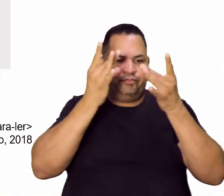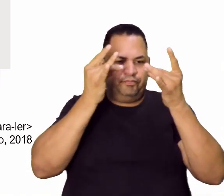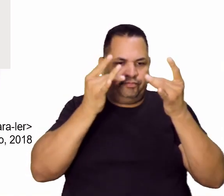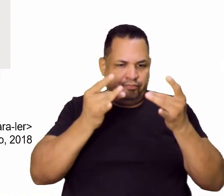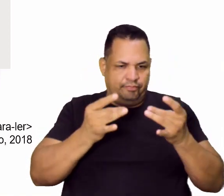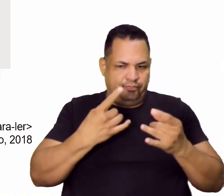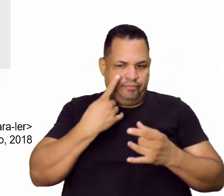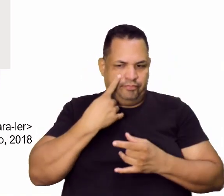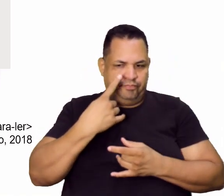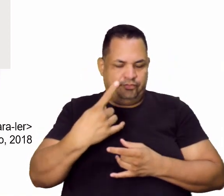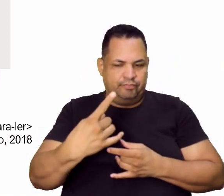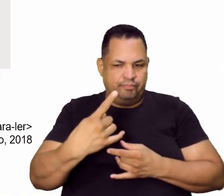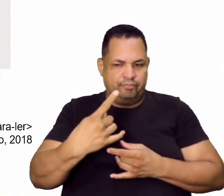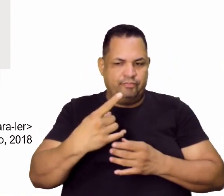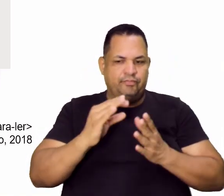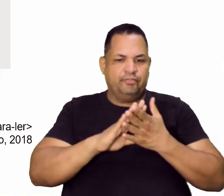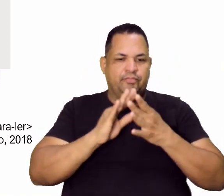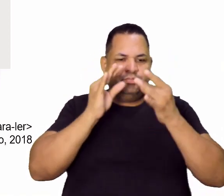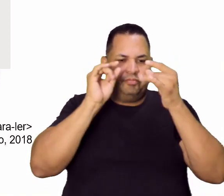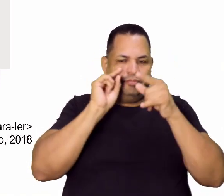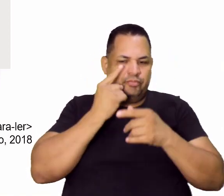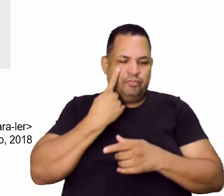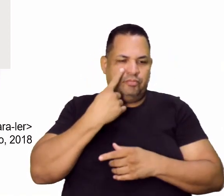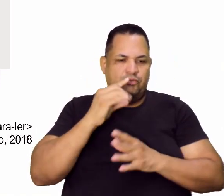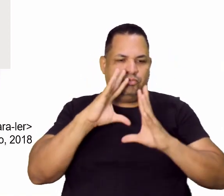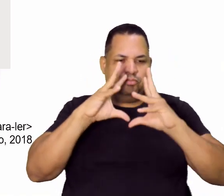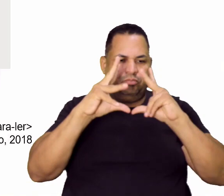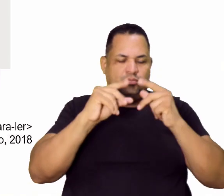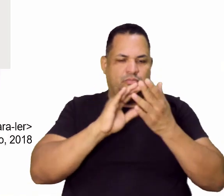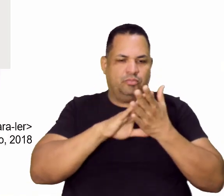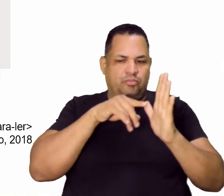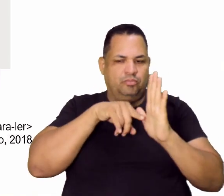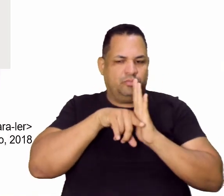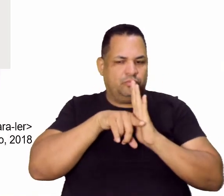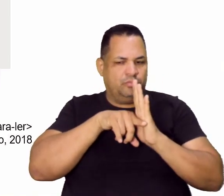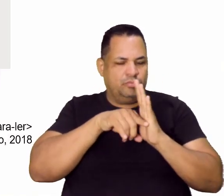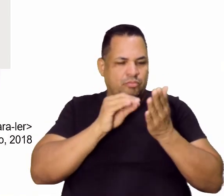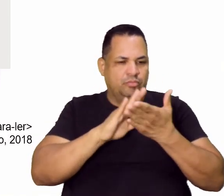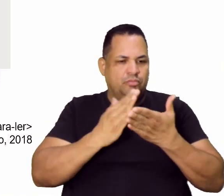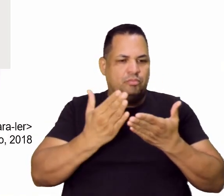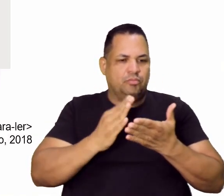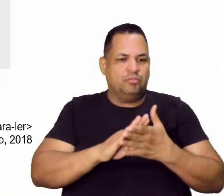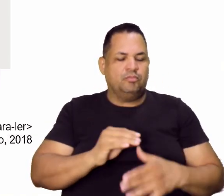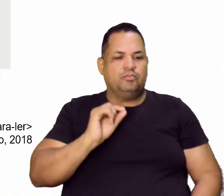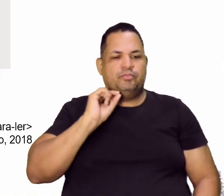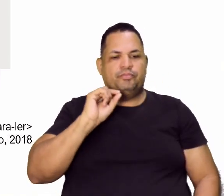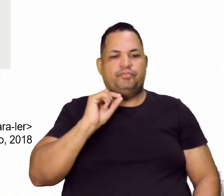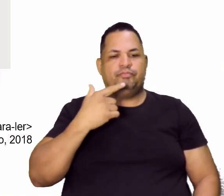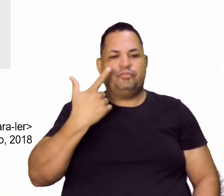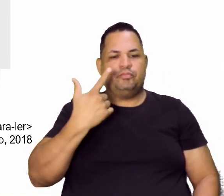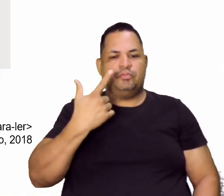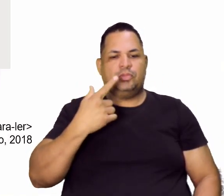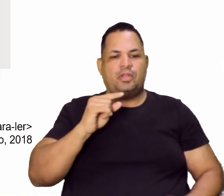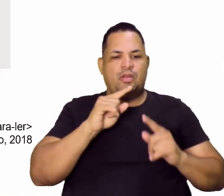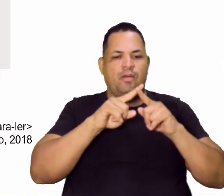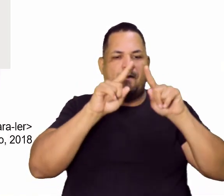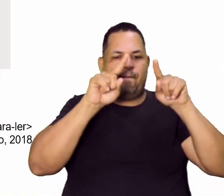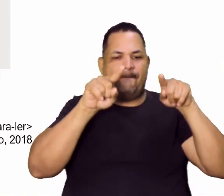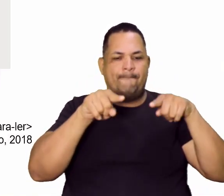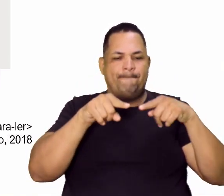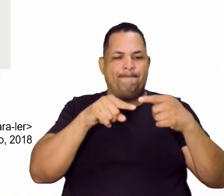Descrever, quer ver todos os aspectos que está ali na obra, né? Observar tudo que tem ali na